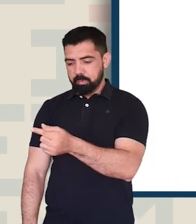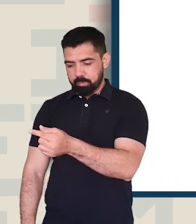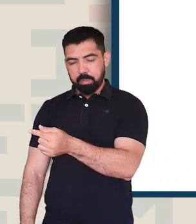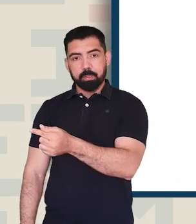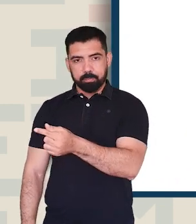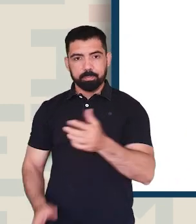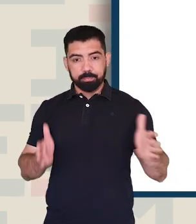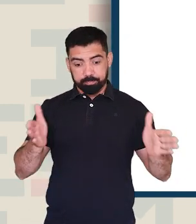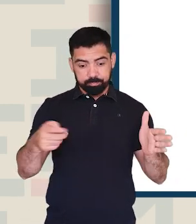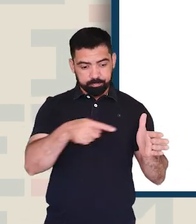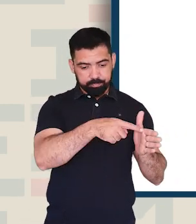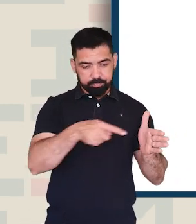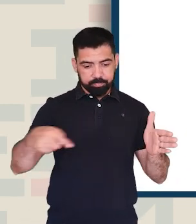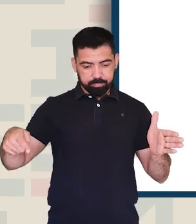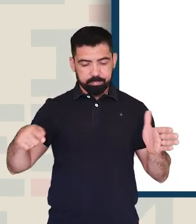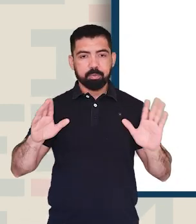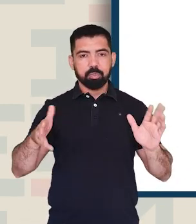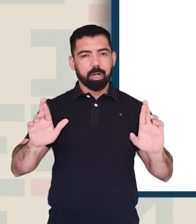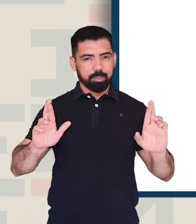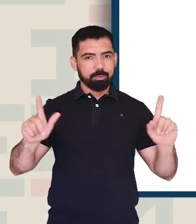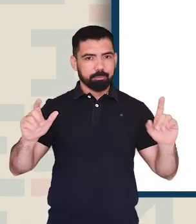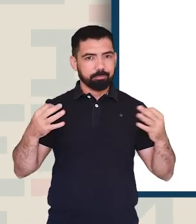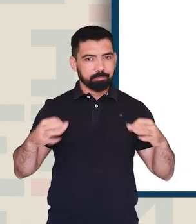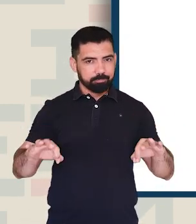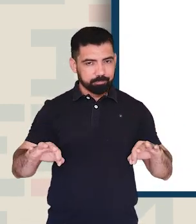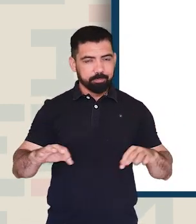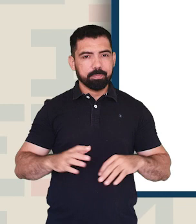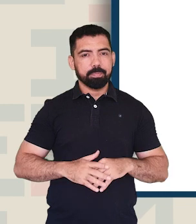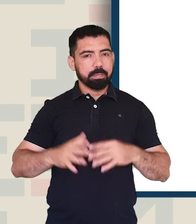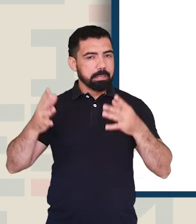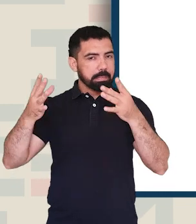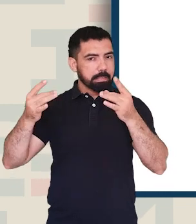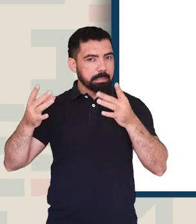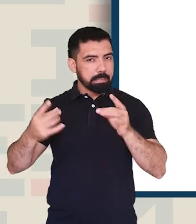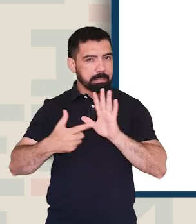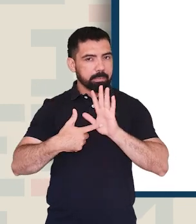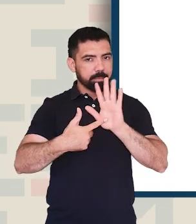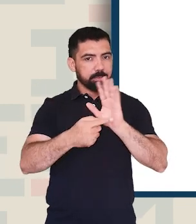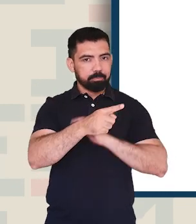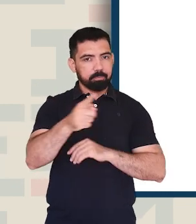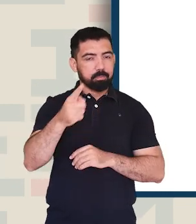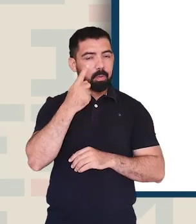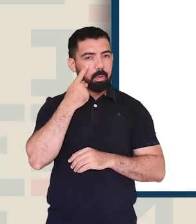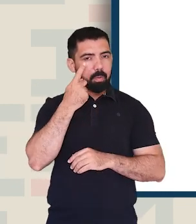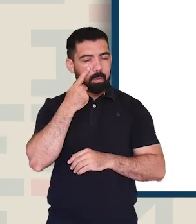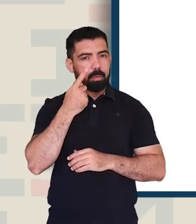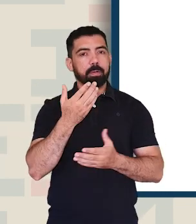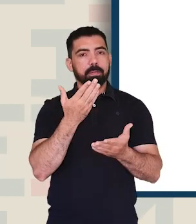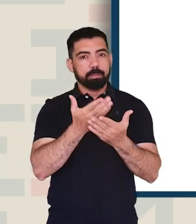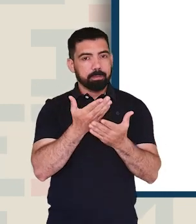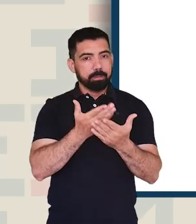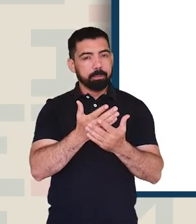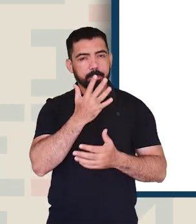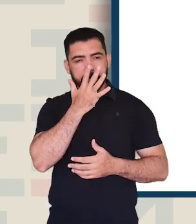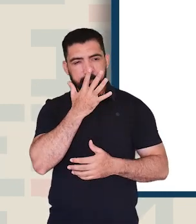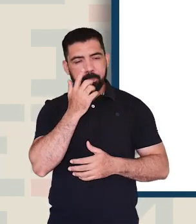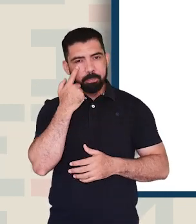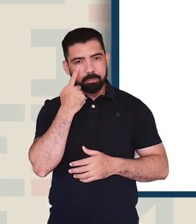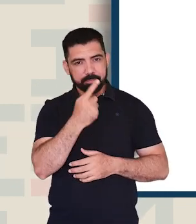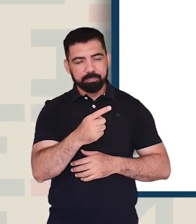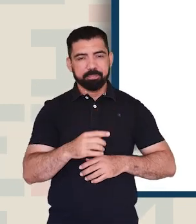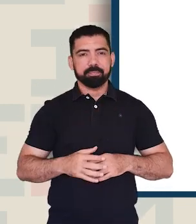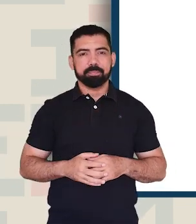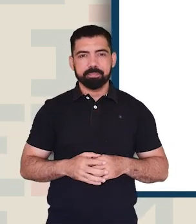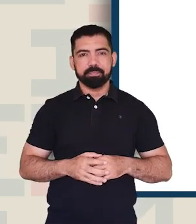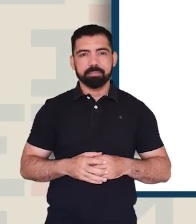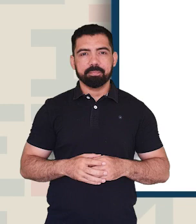no 7º, né? Já tem uma diferença. Então está bem explicadinho para vocês darem uma olhada. Por exemplo, na harmônica, você